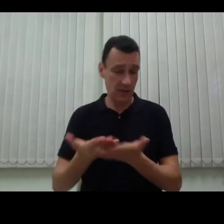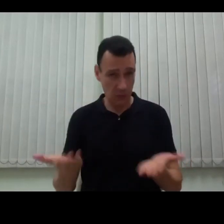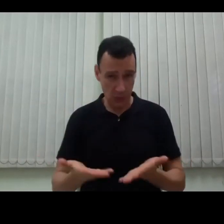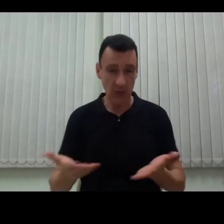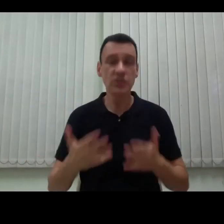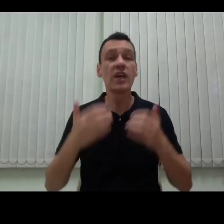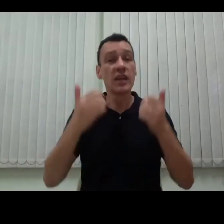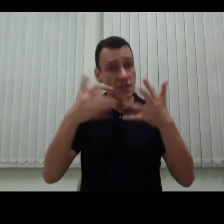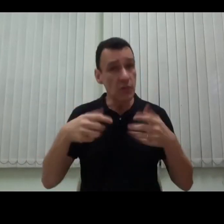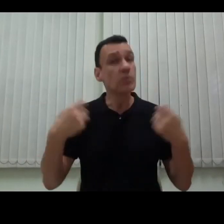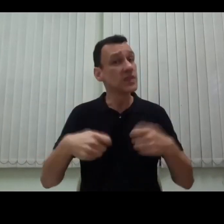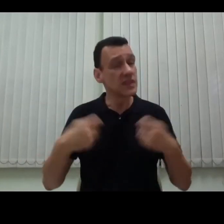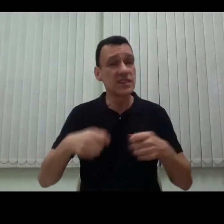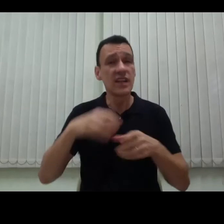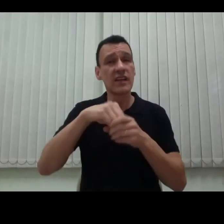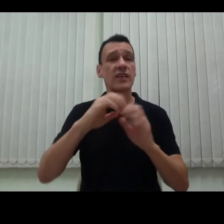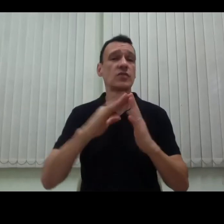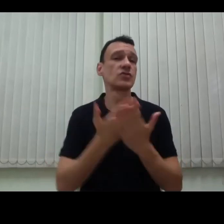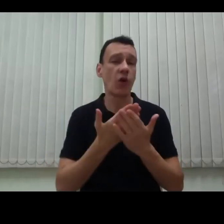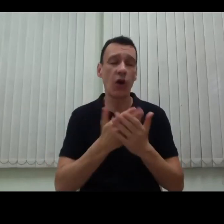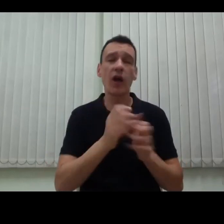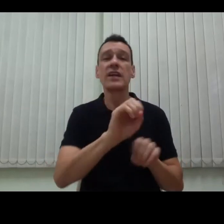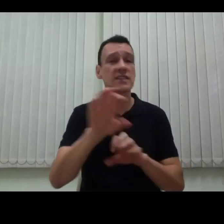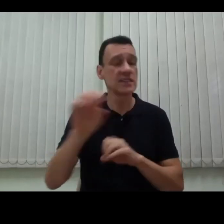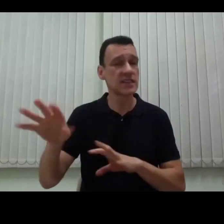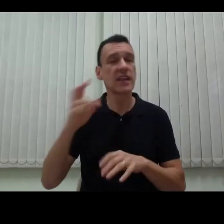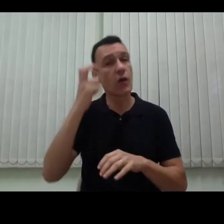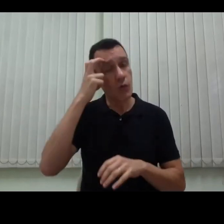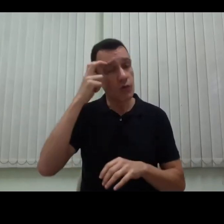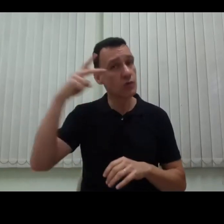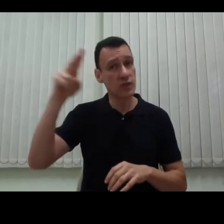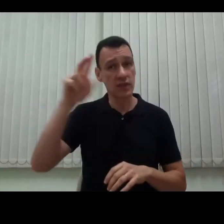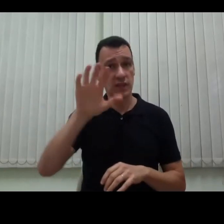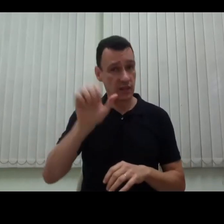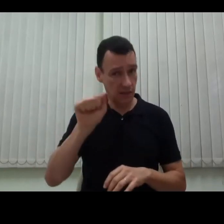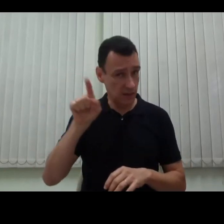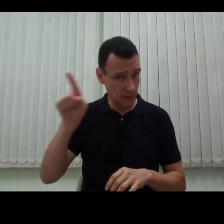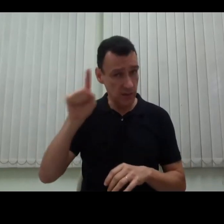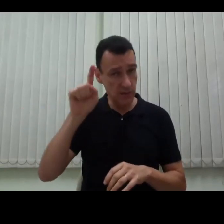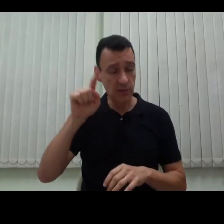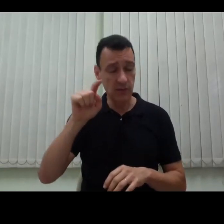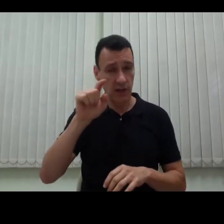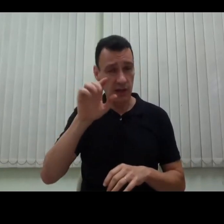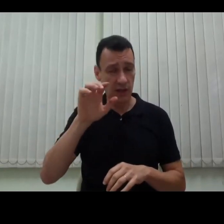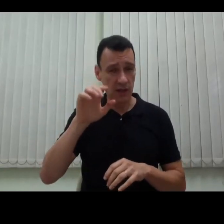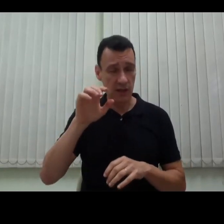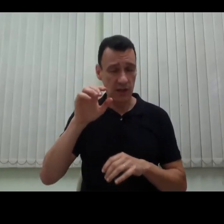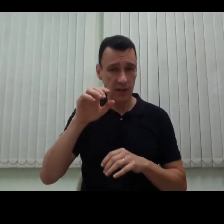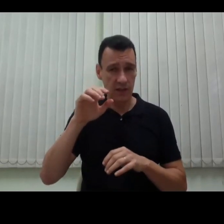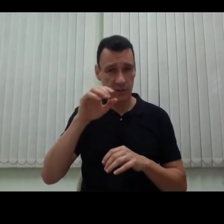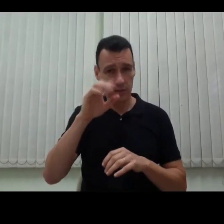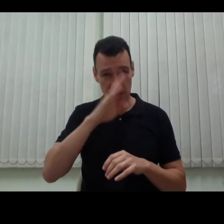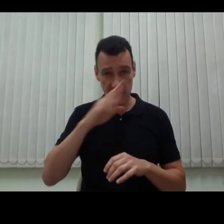Cultura Africana e Afro-Brasileira, nós temos tido também muitas produções de literatura